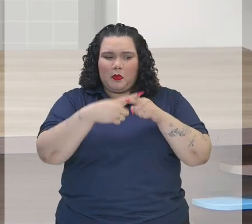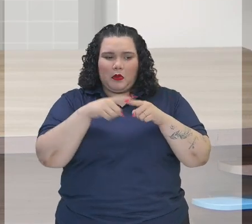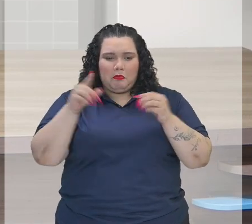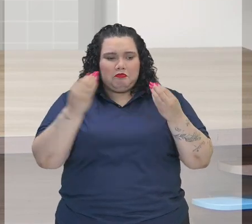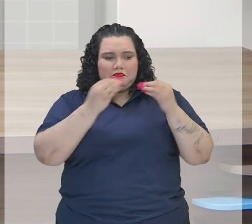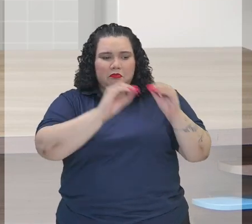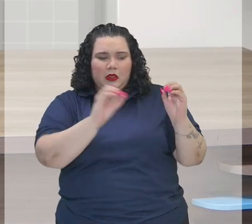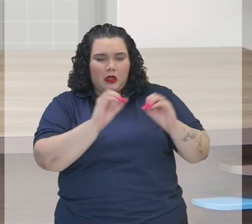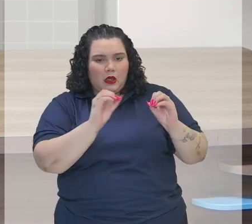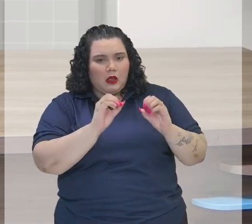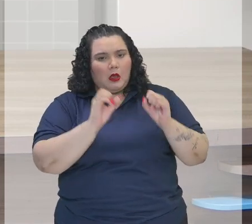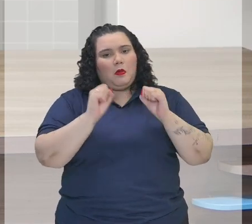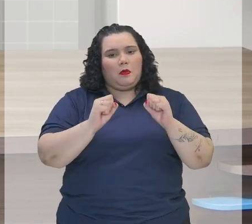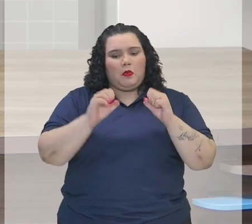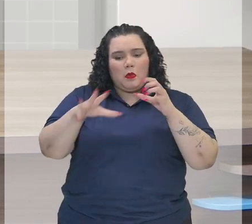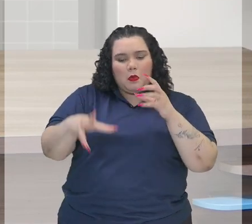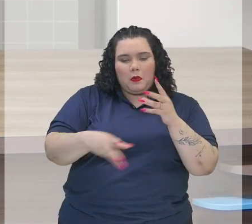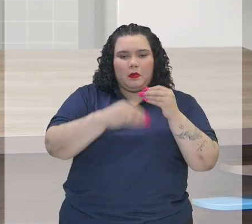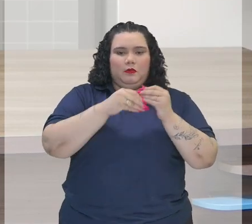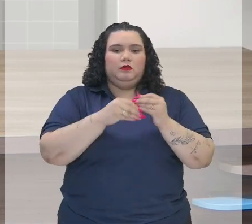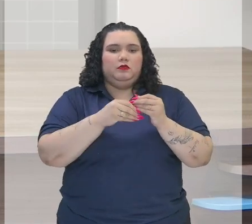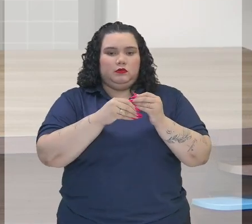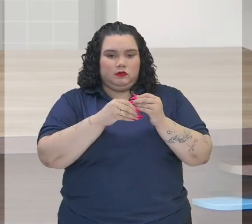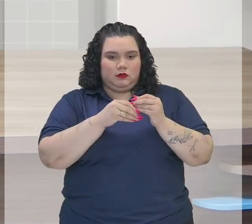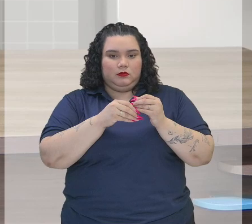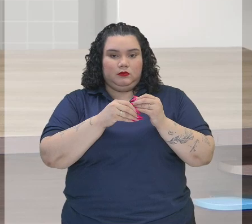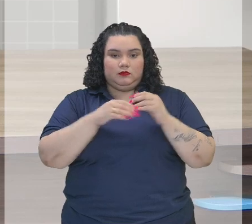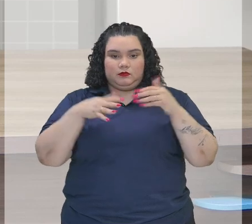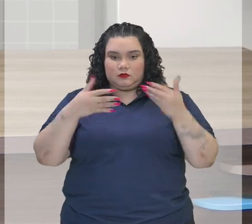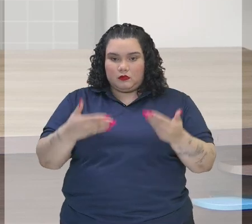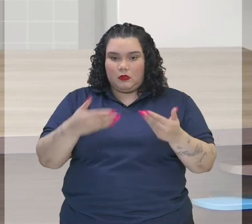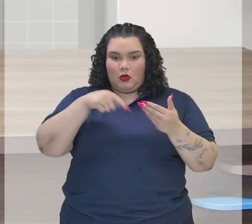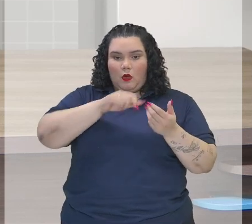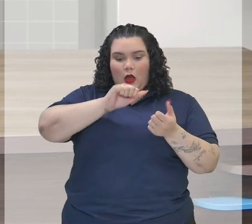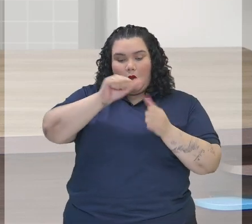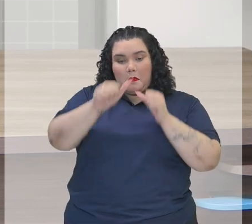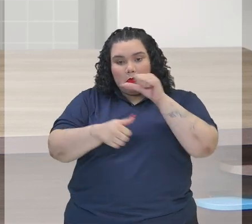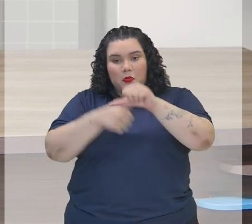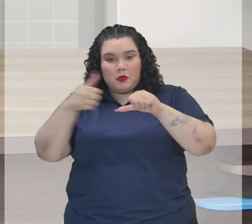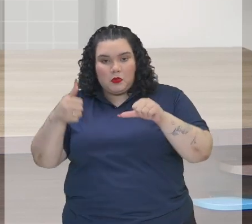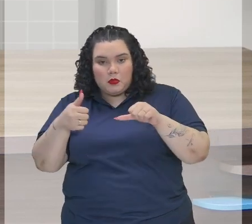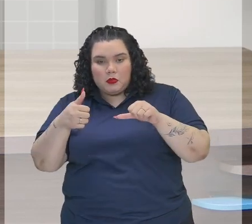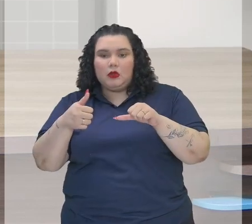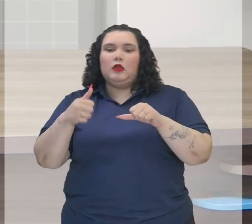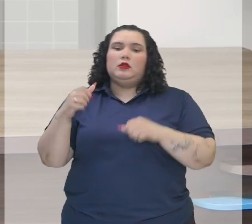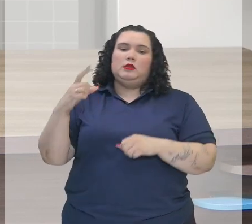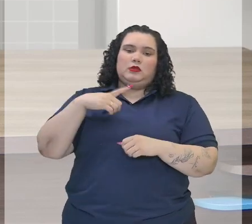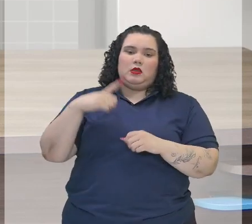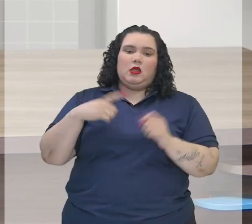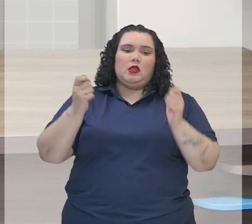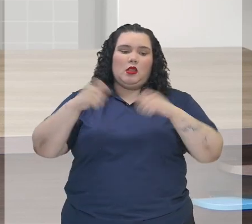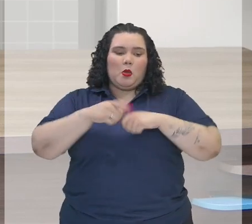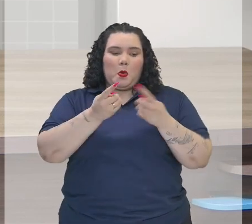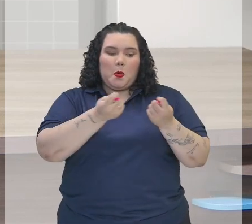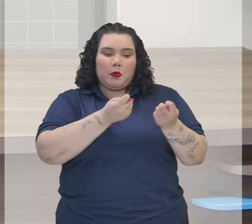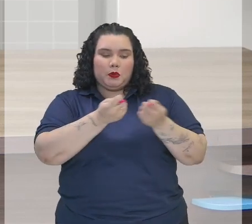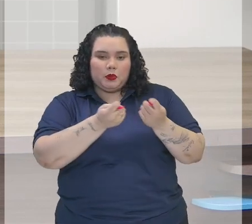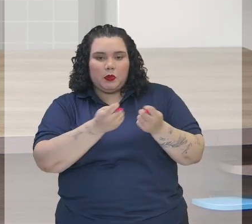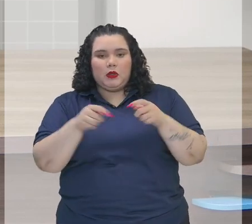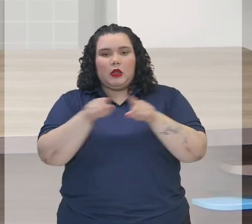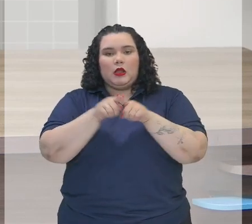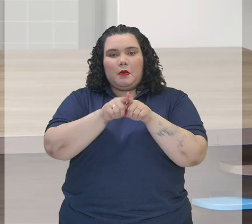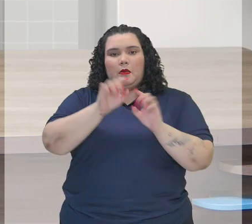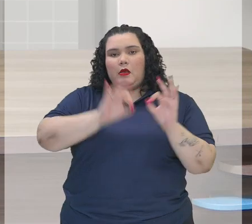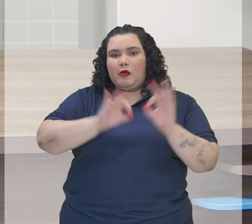planejamento, ele pode adicionar. E no momento em que ele faz essa regulagem, a gente tem tanto o monitoramento quanto a